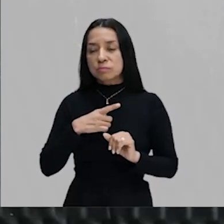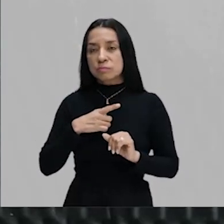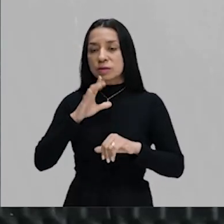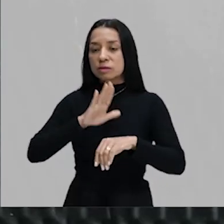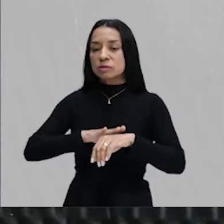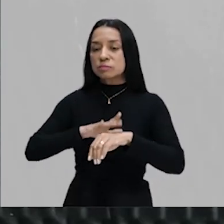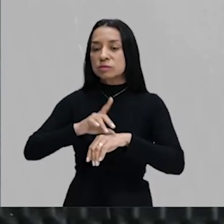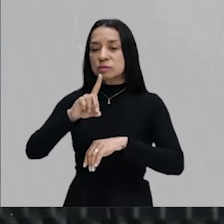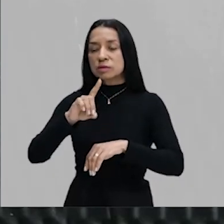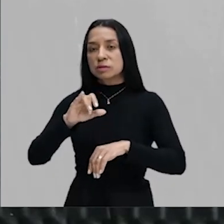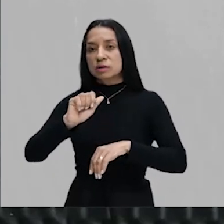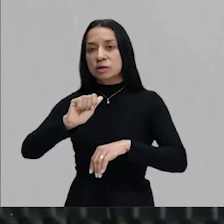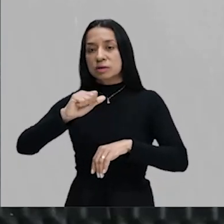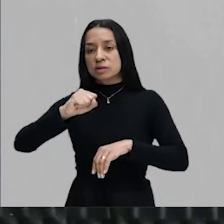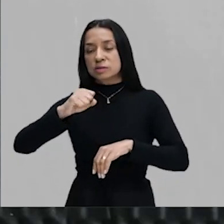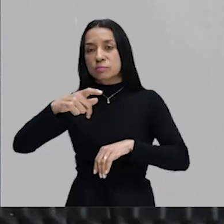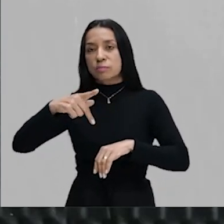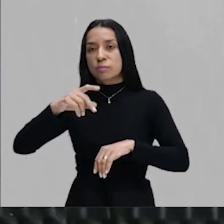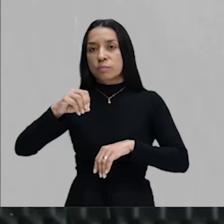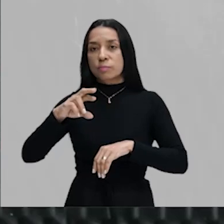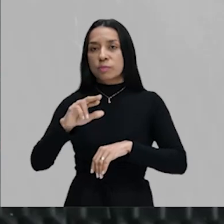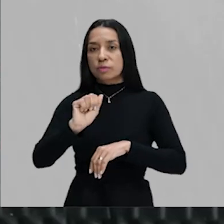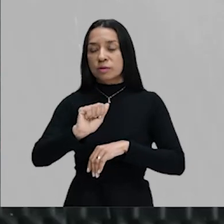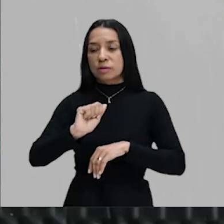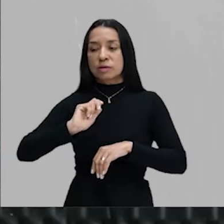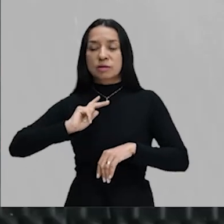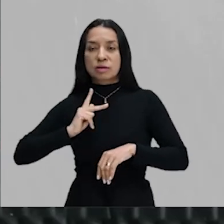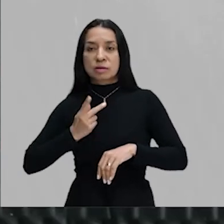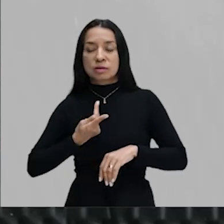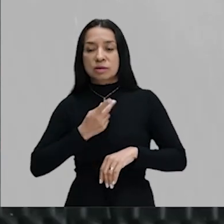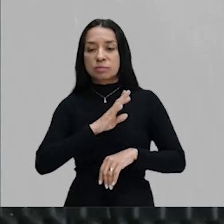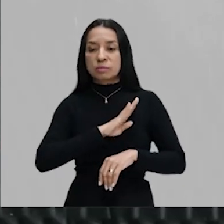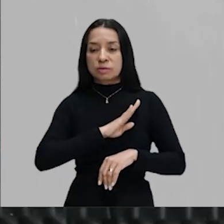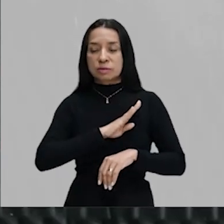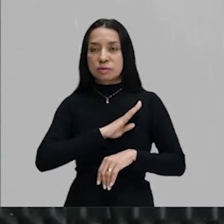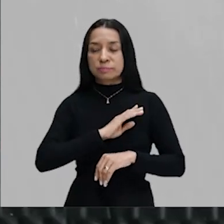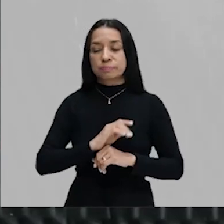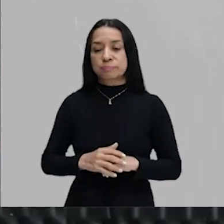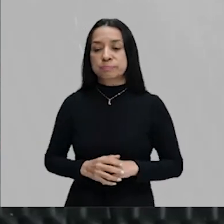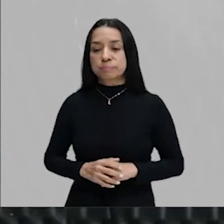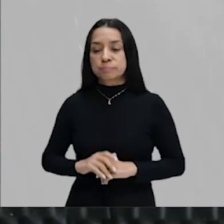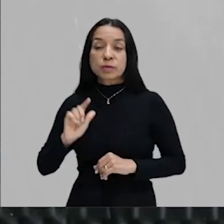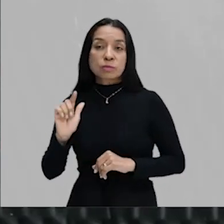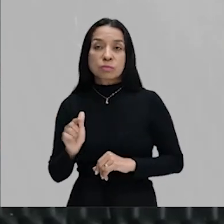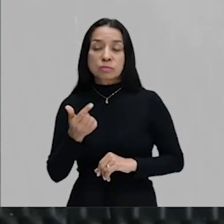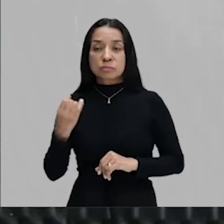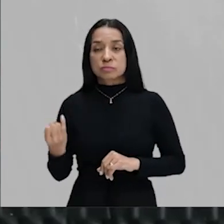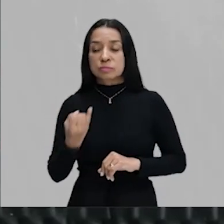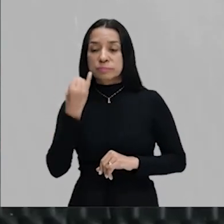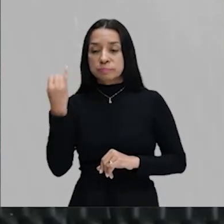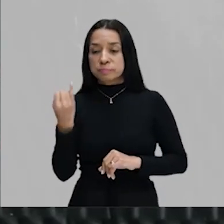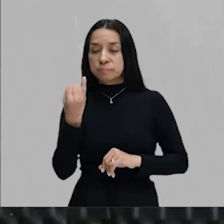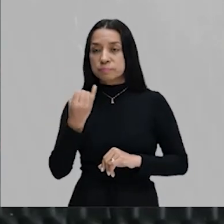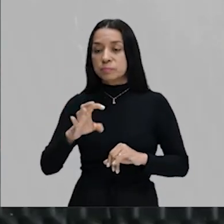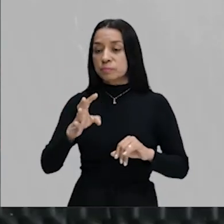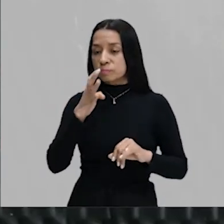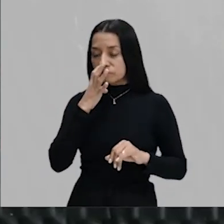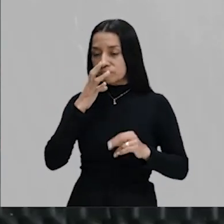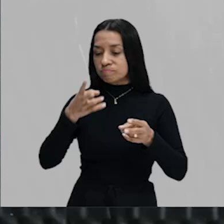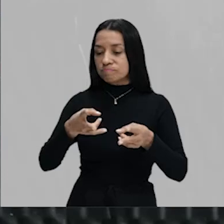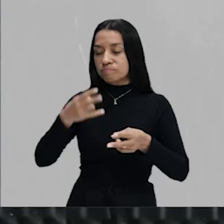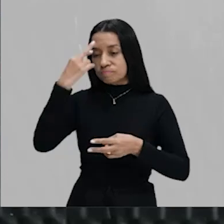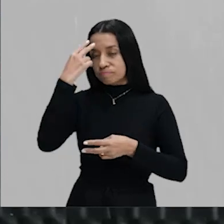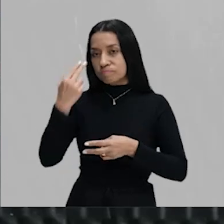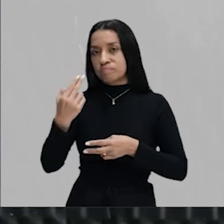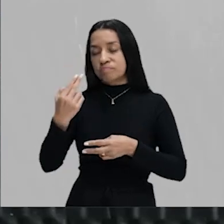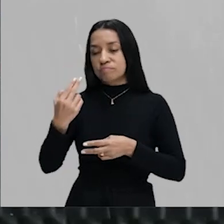chamada diáspora hebraica. Uma outra coisa importante quando você observa a história hebraica é que, como nós